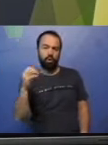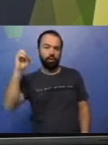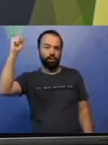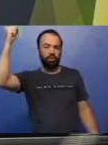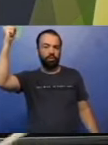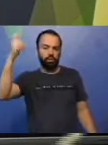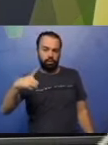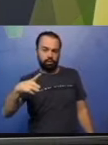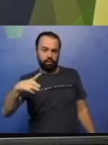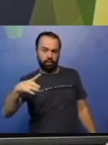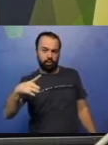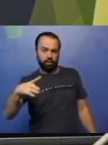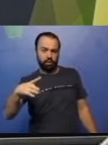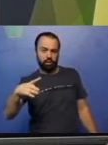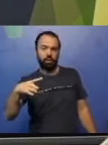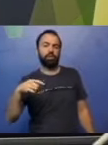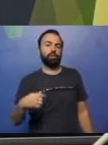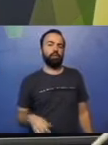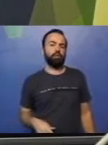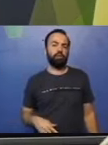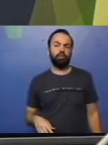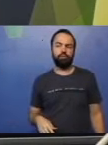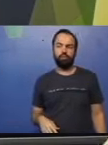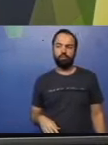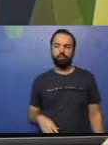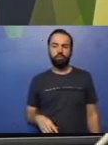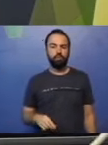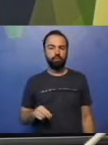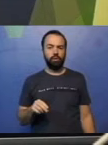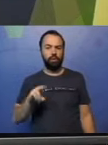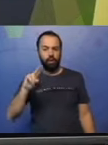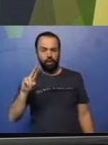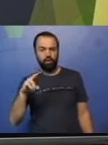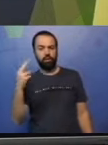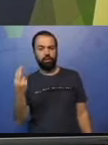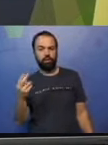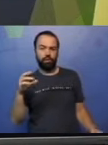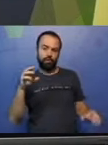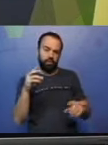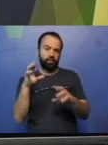há chance de ficar só o dia inteiro ou não.